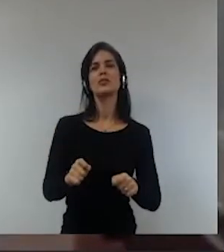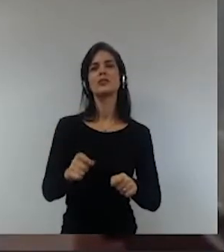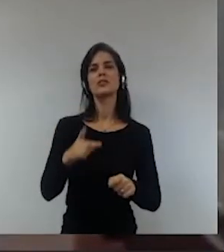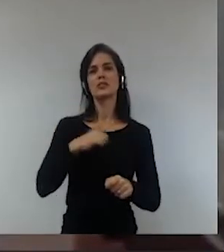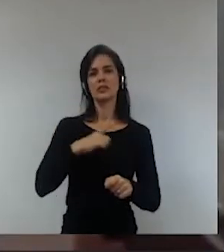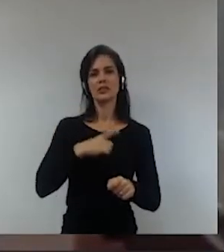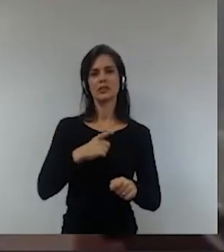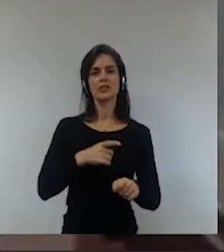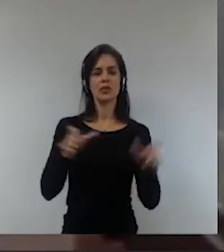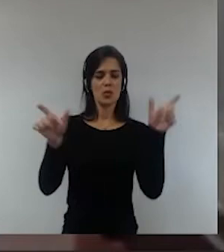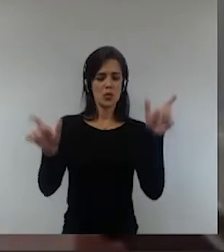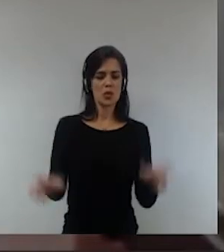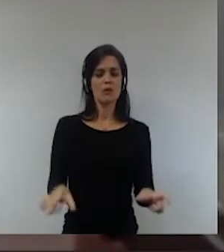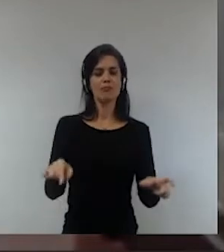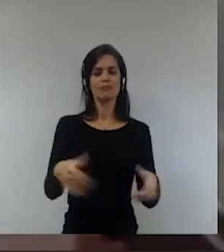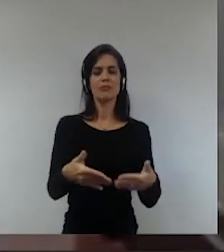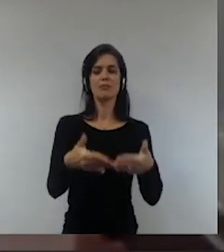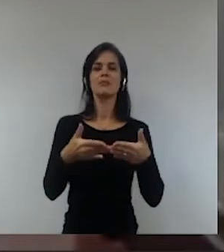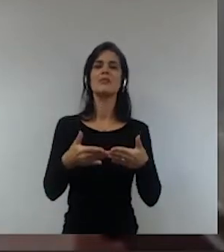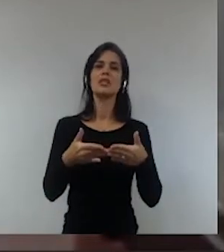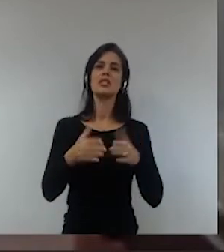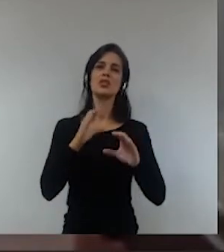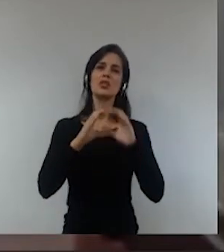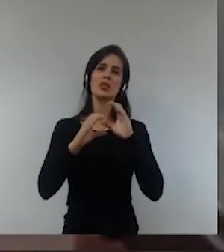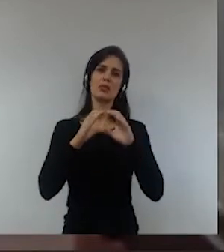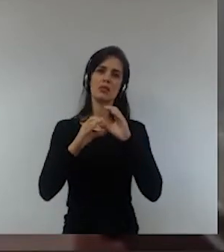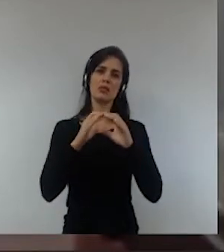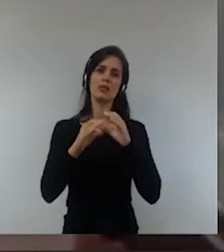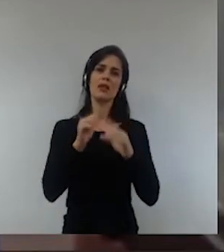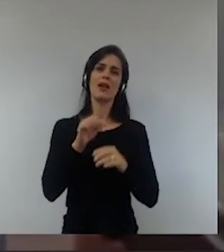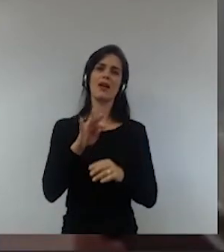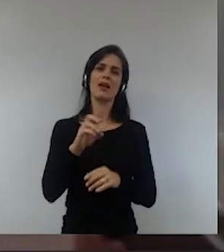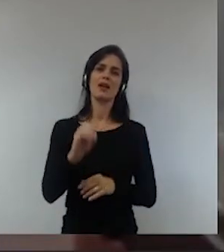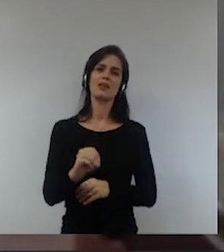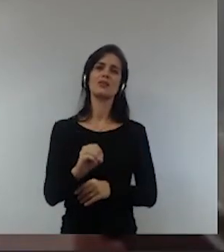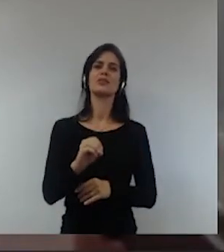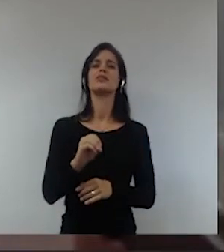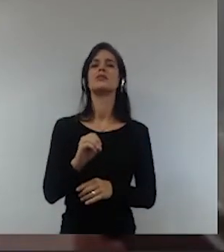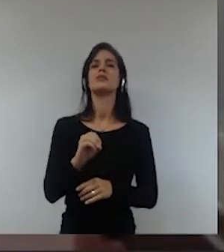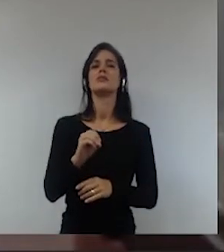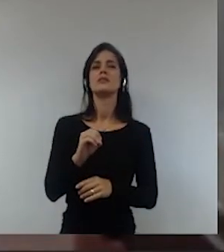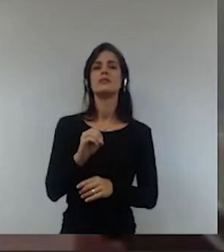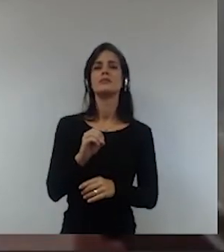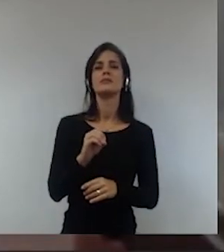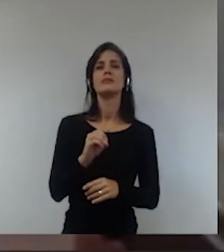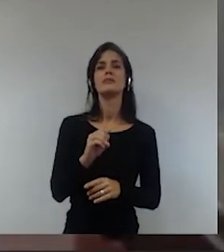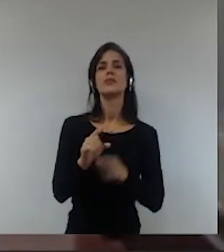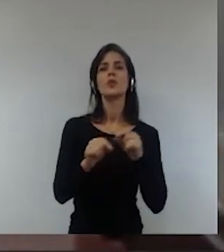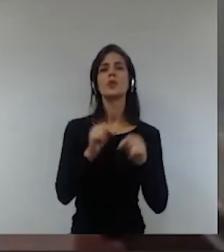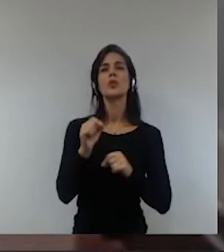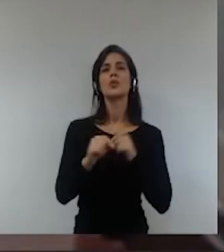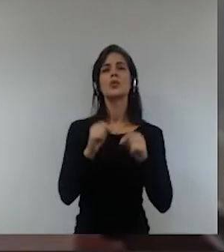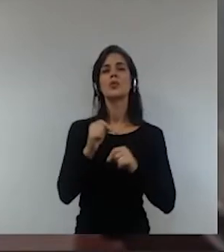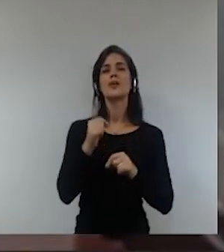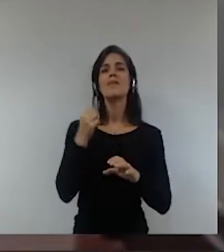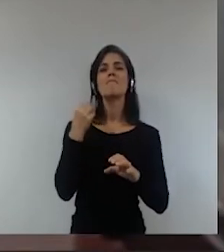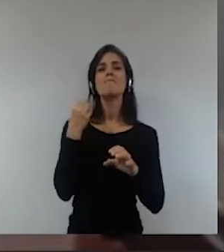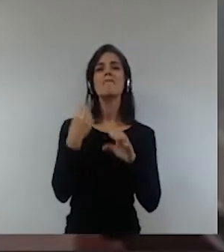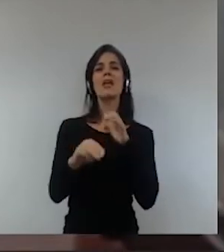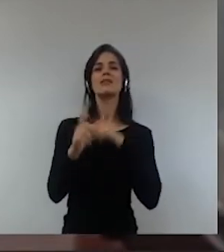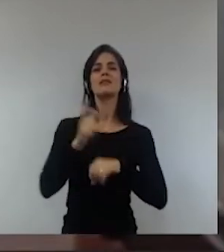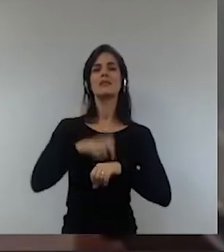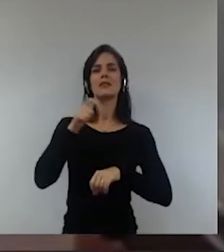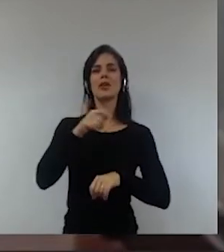das partes pedindo essa comunicação dos atos processuais por aplicativos de mensagem instantânea, por